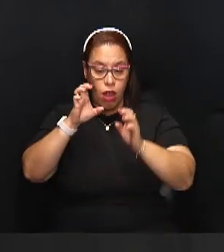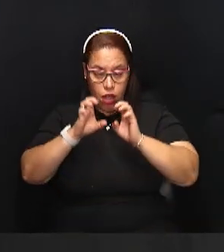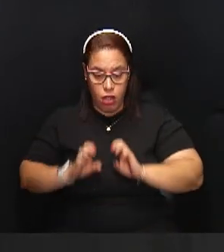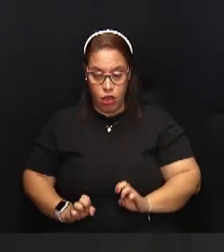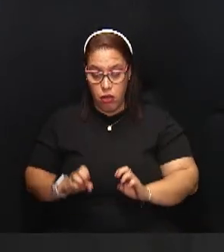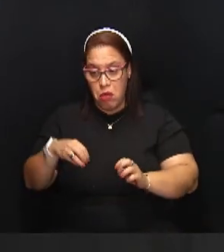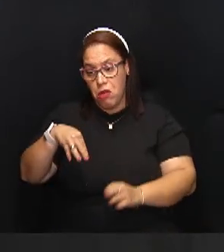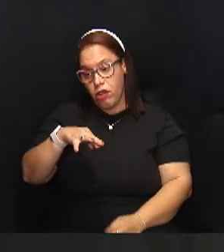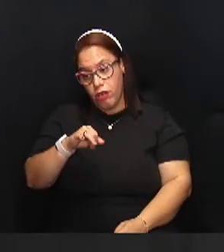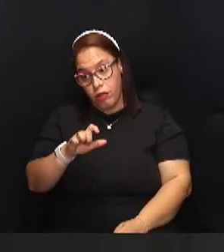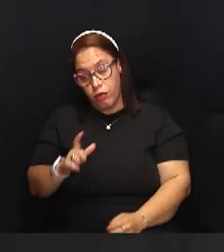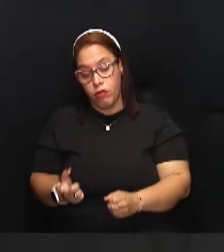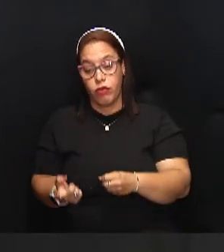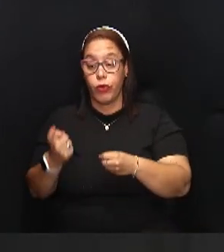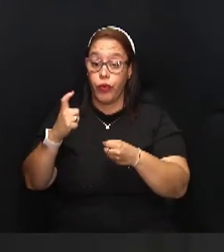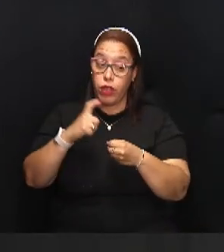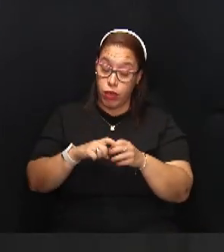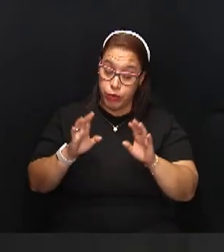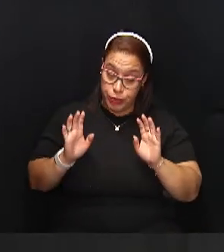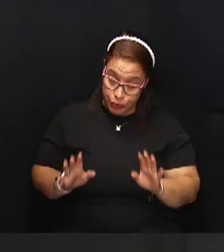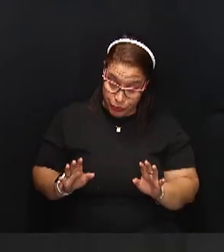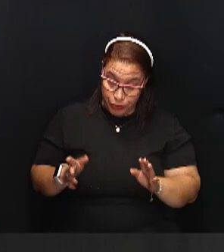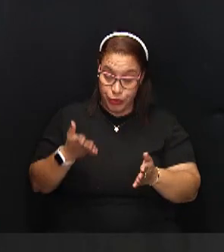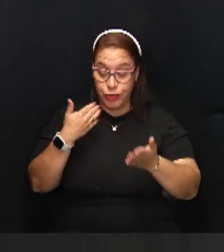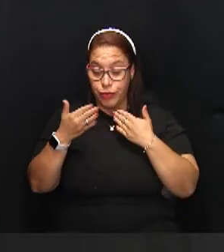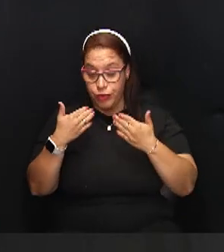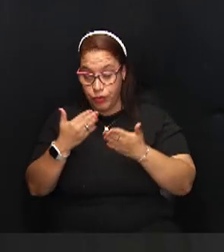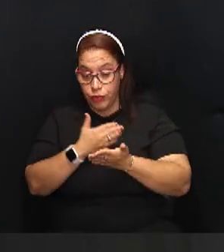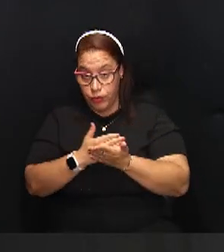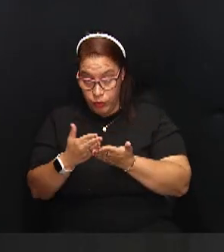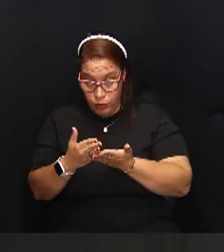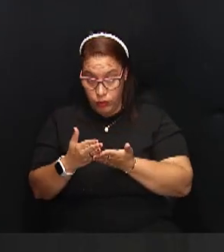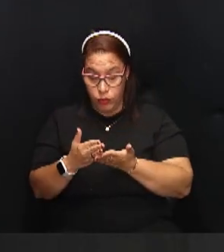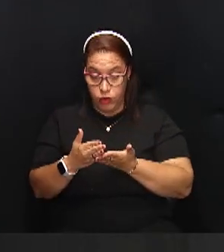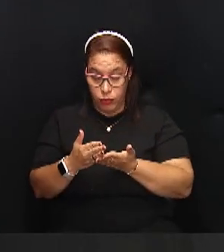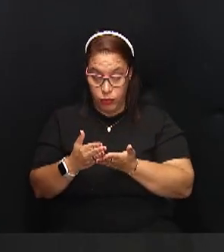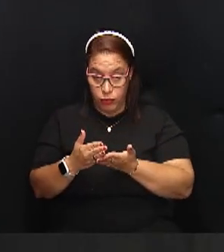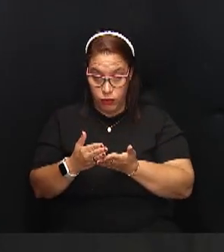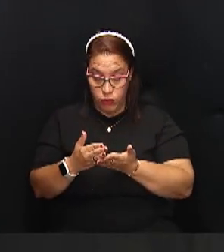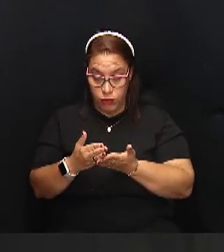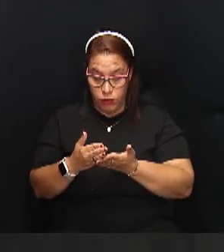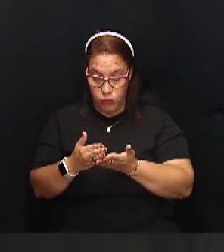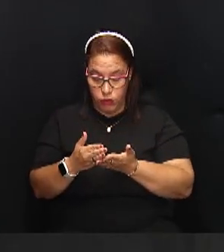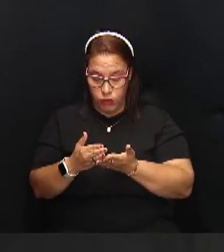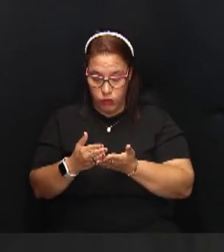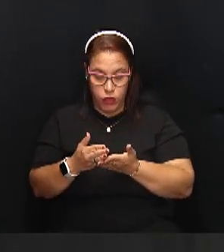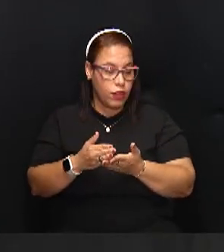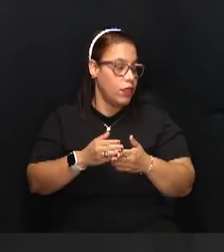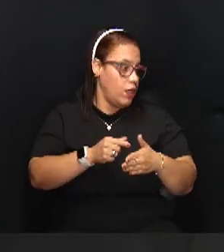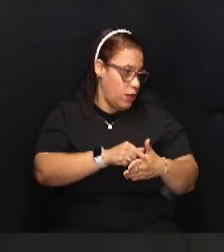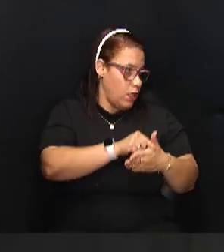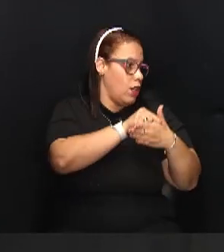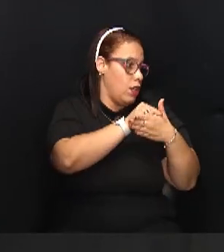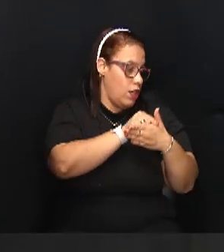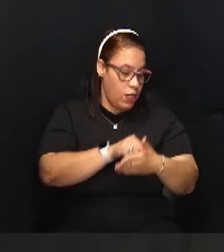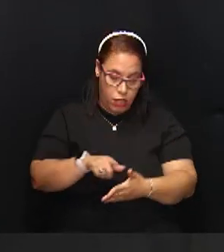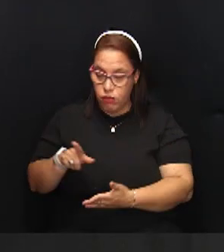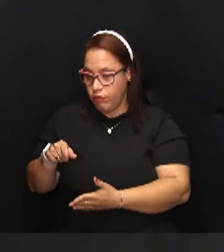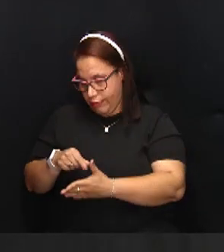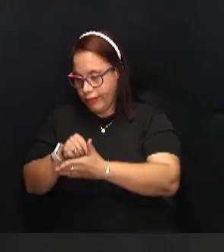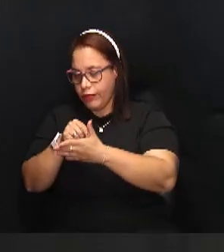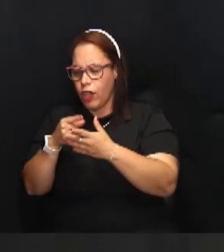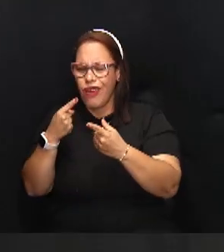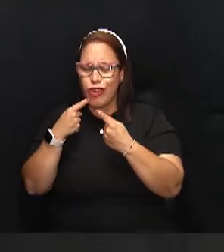moral. Mas voltando à nossa conversa inicial aqui da liderança, é